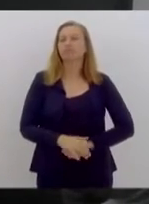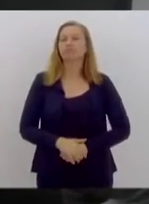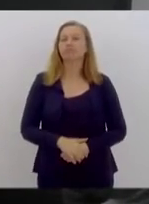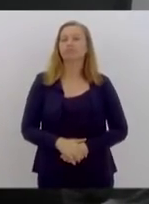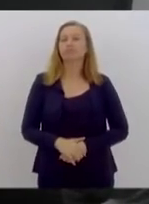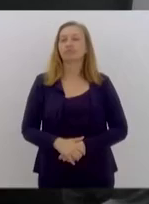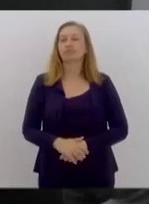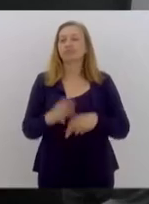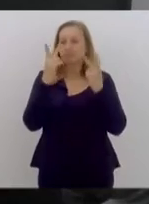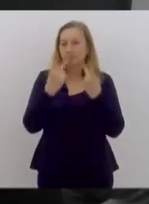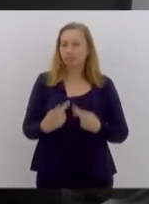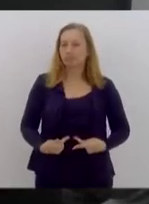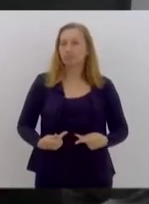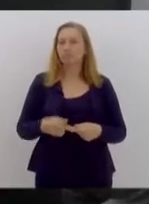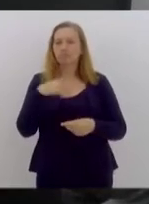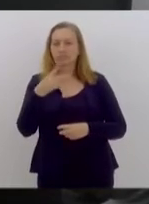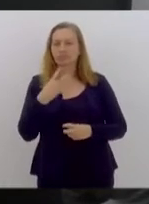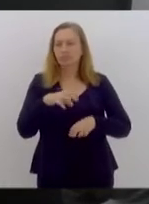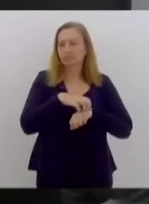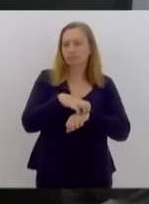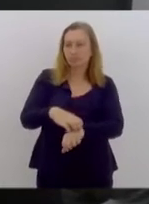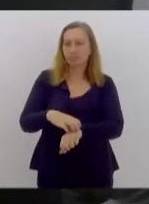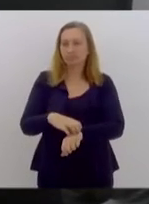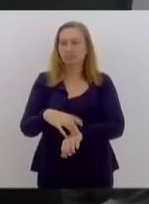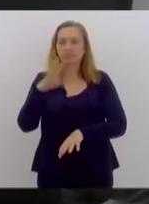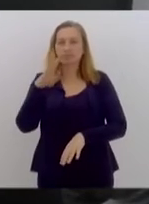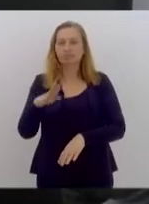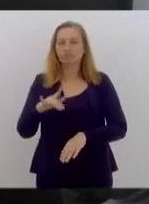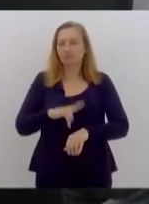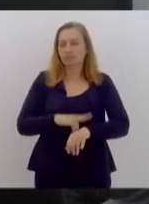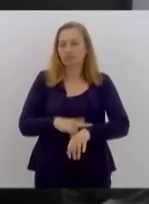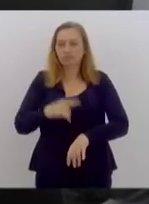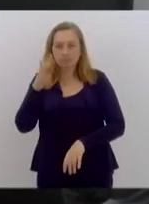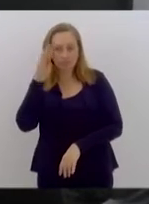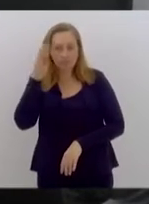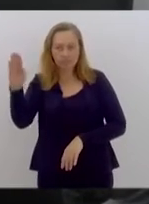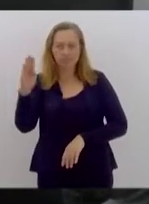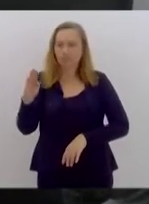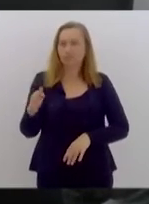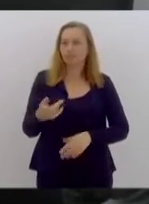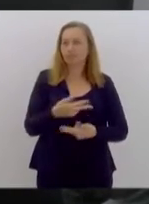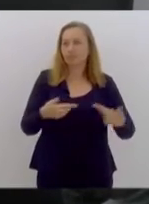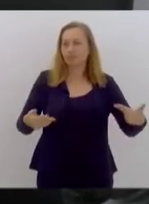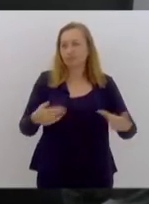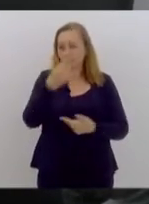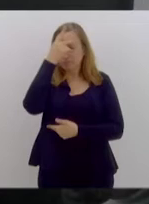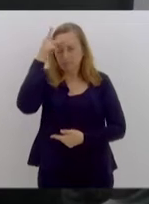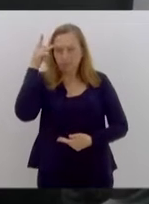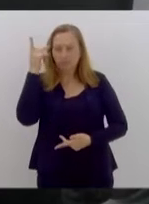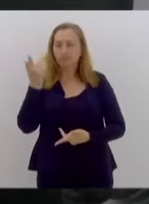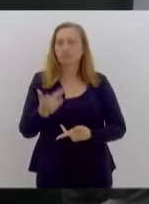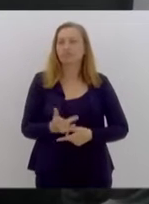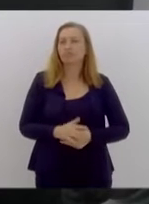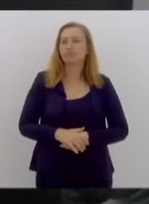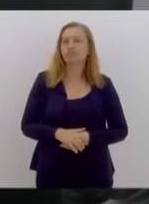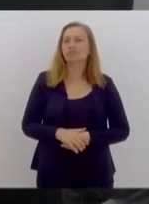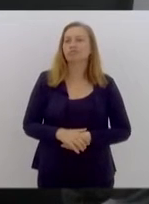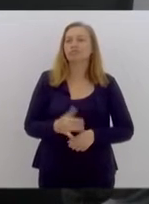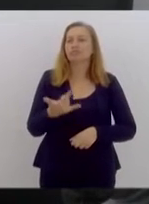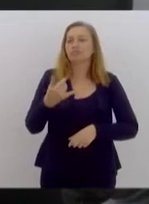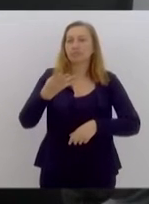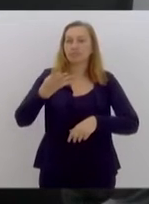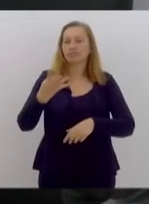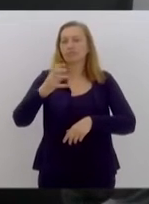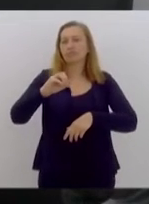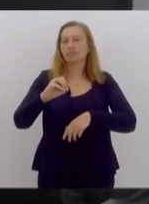quando se trata de transporte público O banheiro é essencial tem visto que por muitas vezes o passageiro esperando mais de 40 minutos